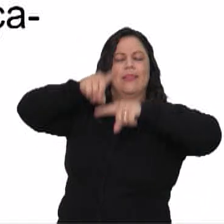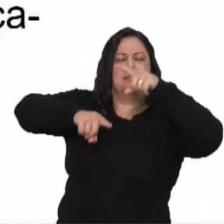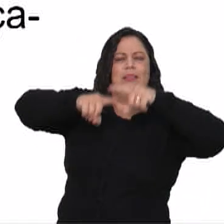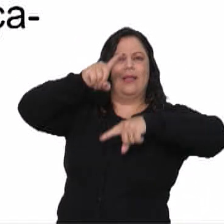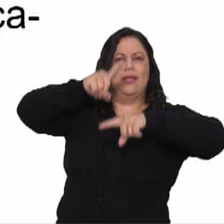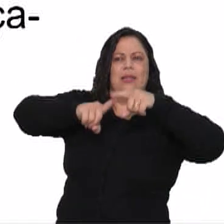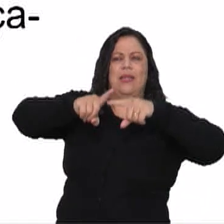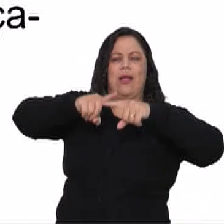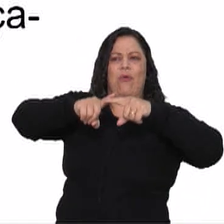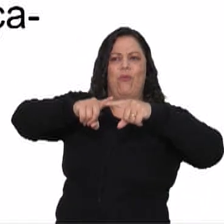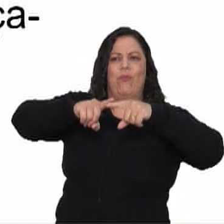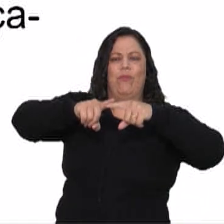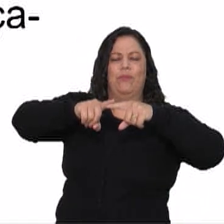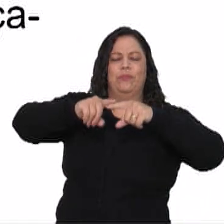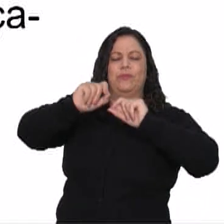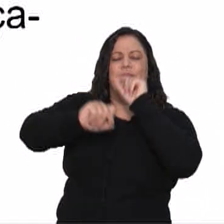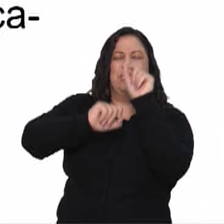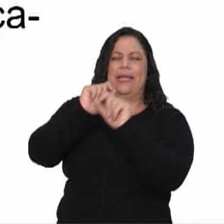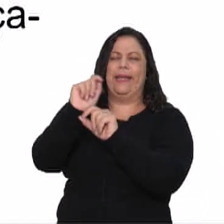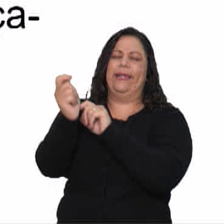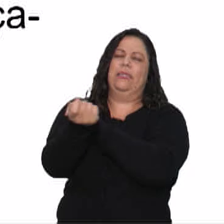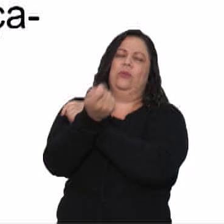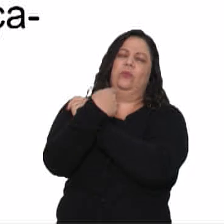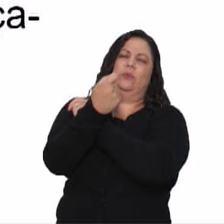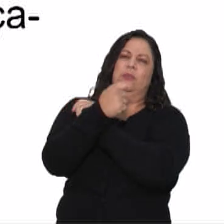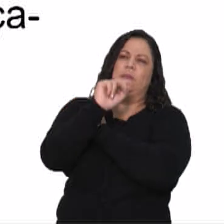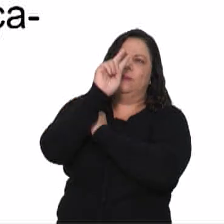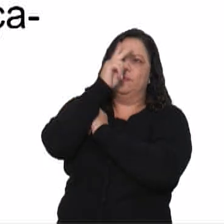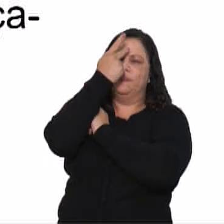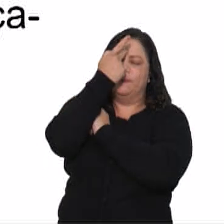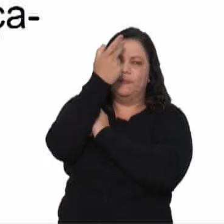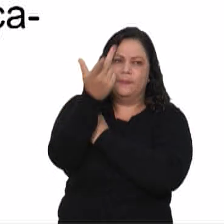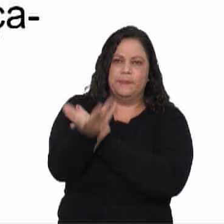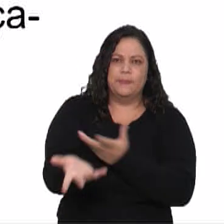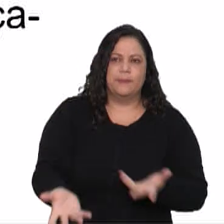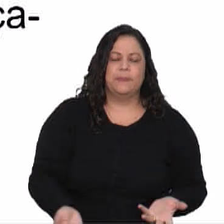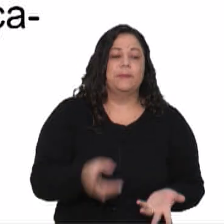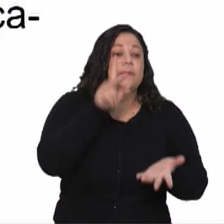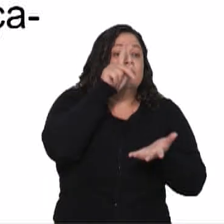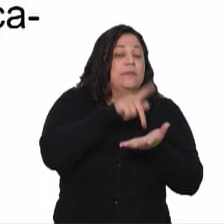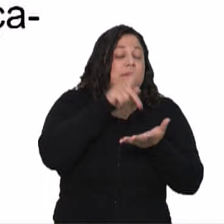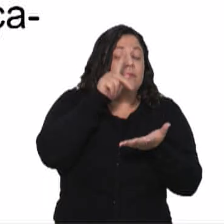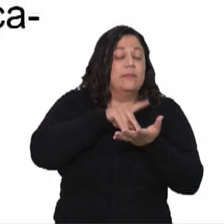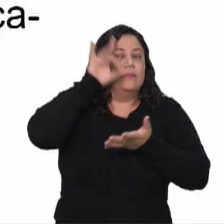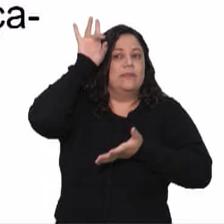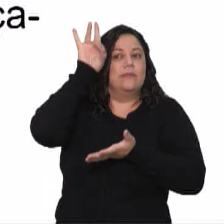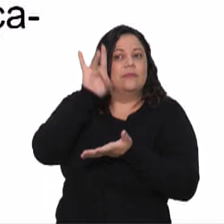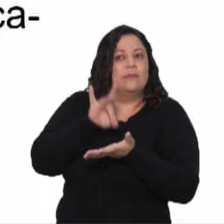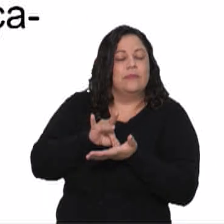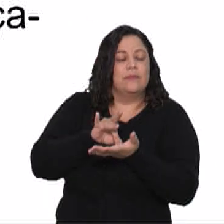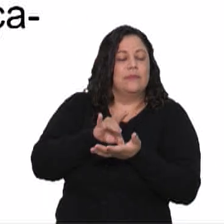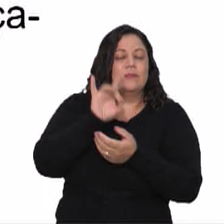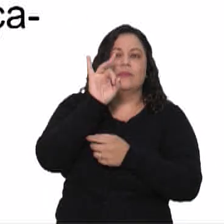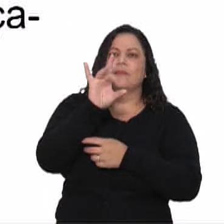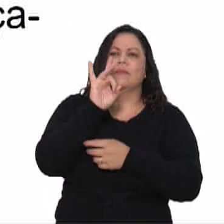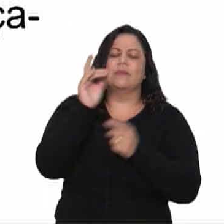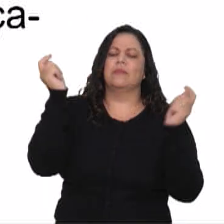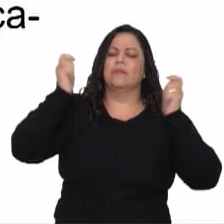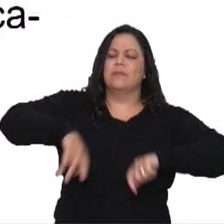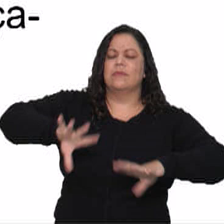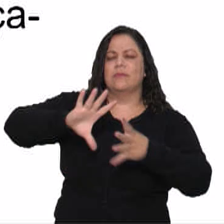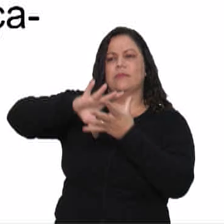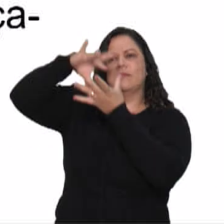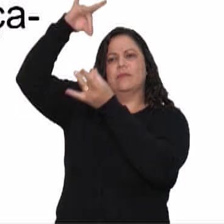os diálogos de Platão. A verdadeira realidade só pode ser alcançada pela alma.